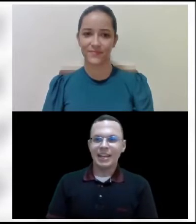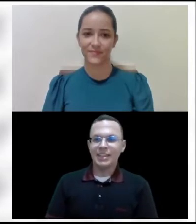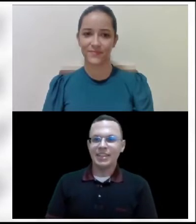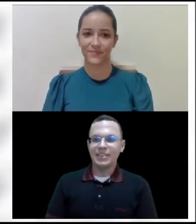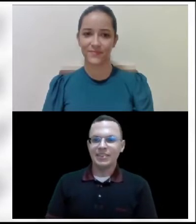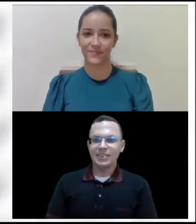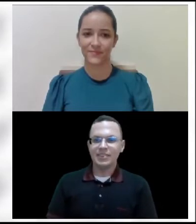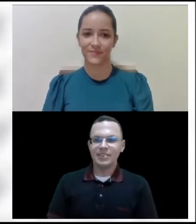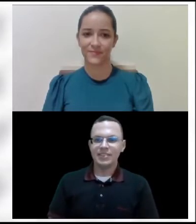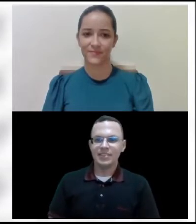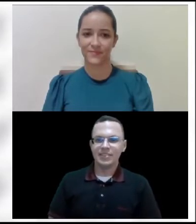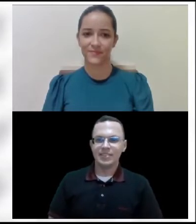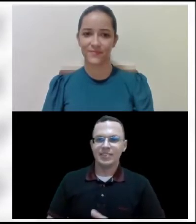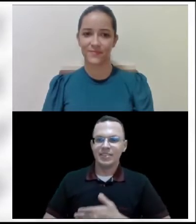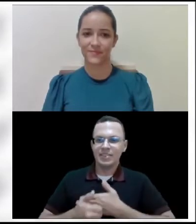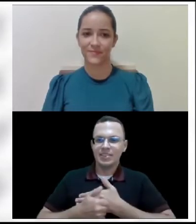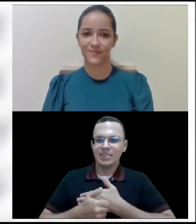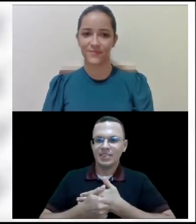Like.